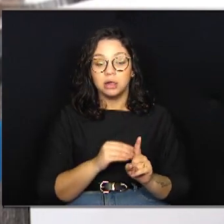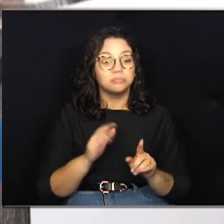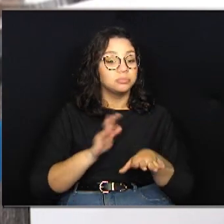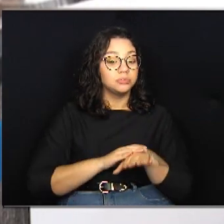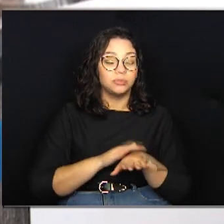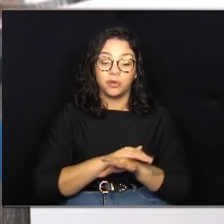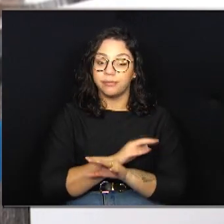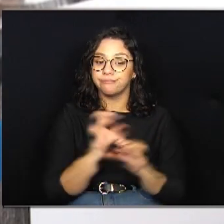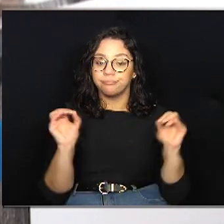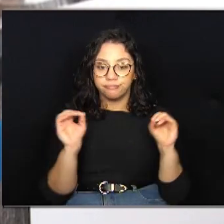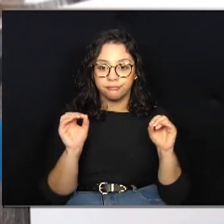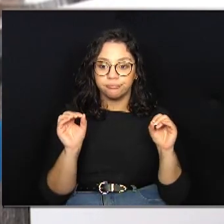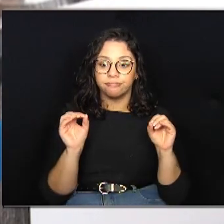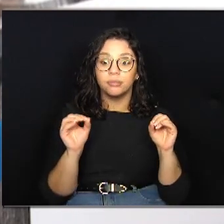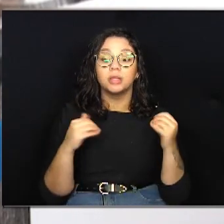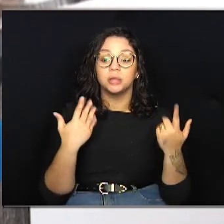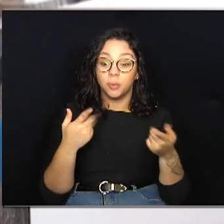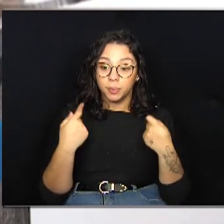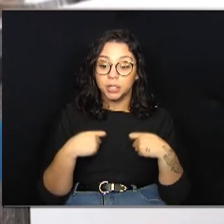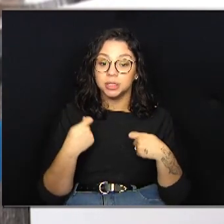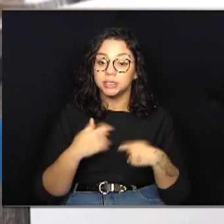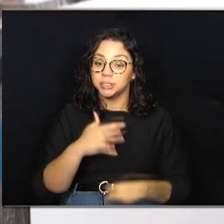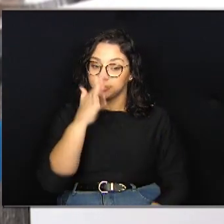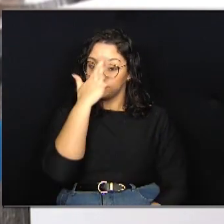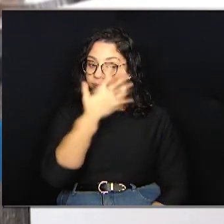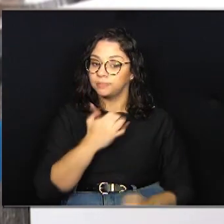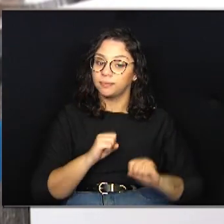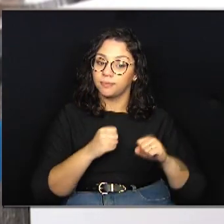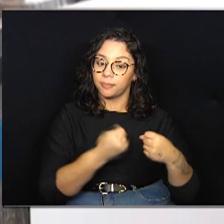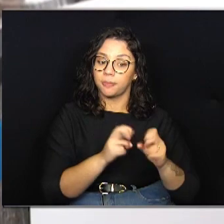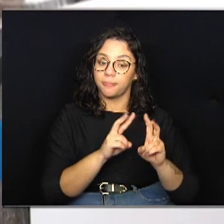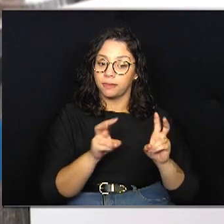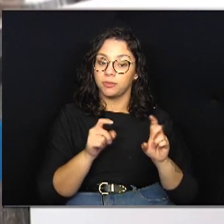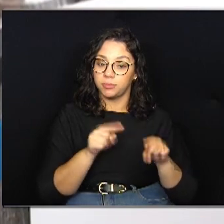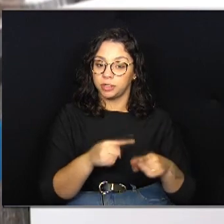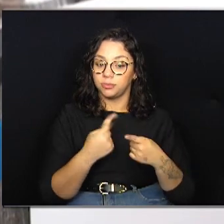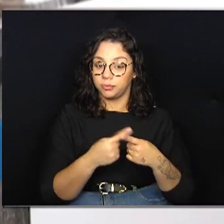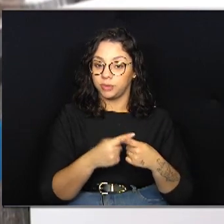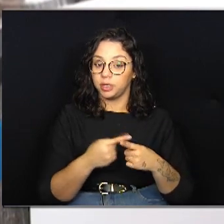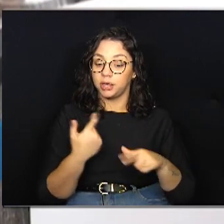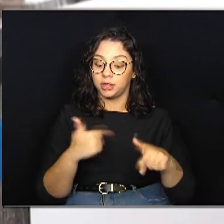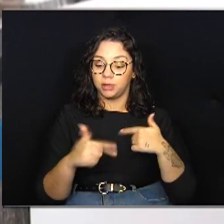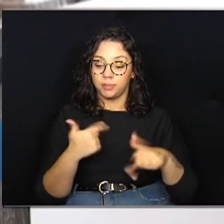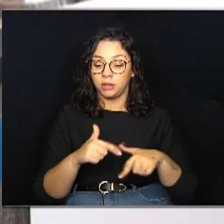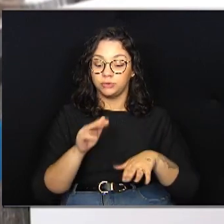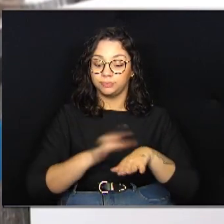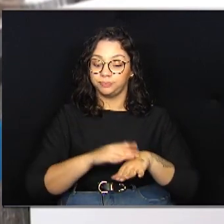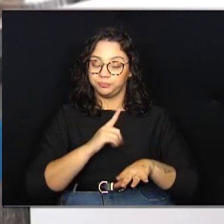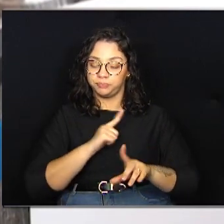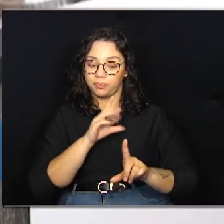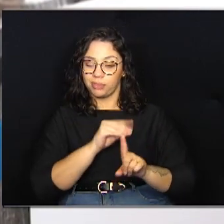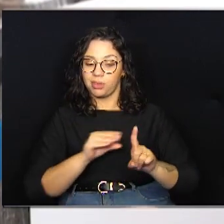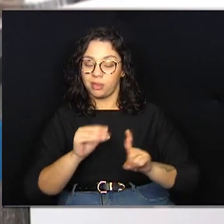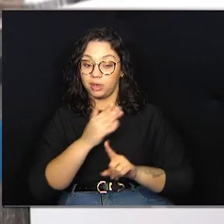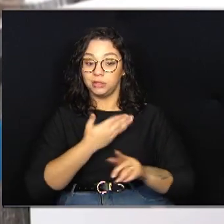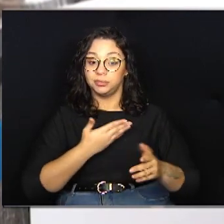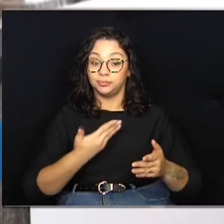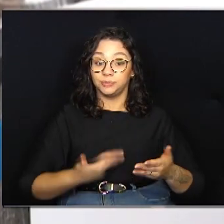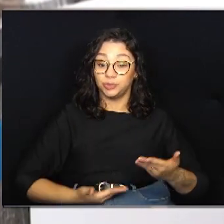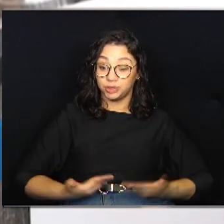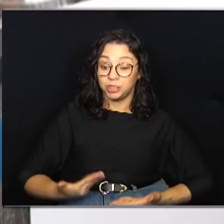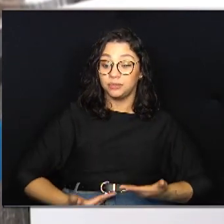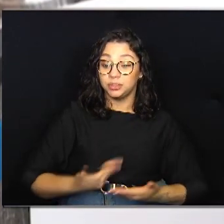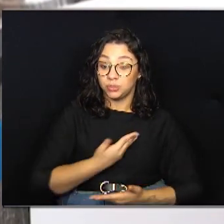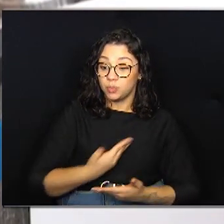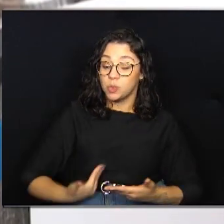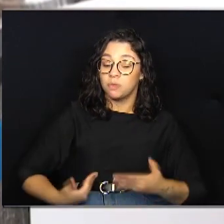Então a prefeitura precisa dar uma resposta sobre isso, porque quando o trabalhador está sendo assediado, o serviço público é